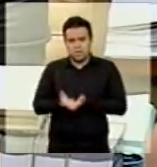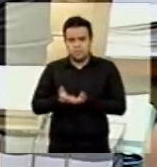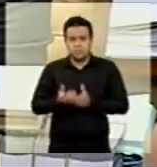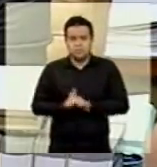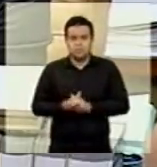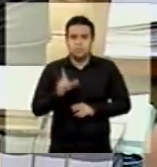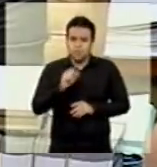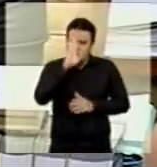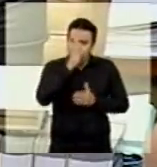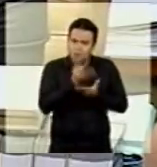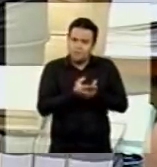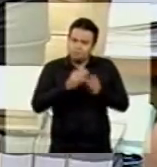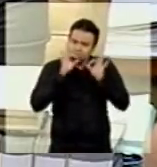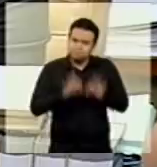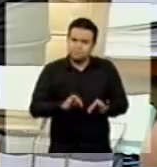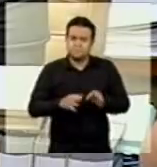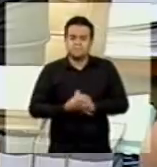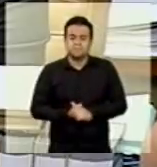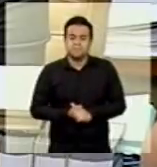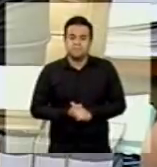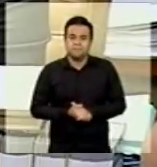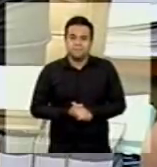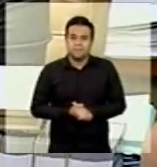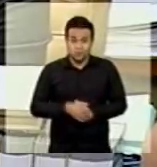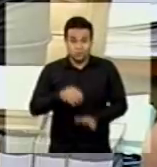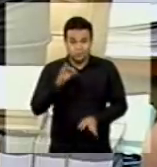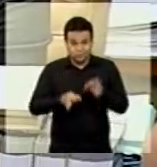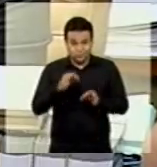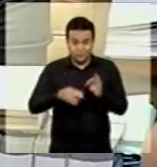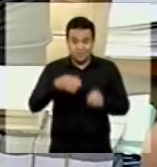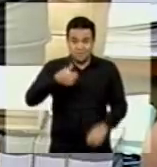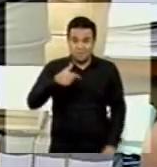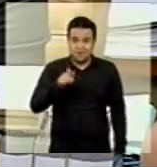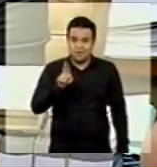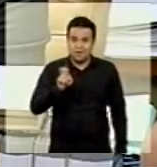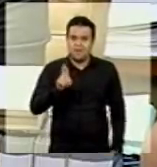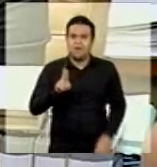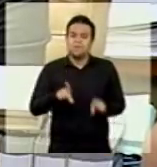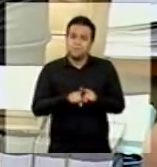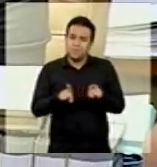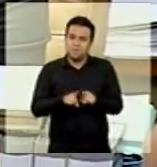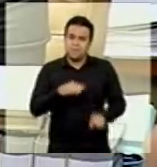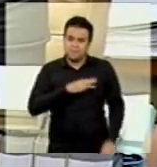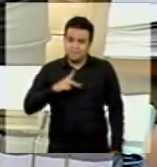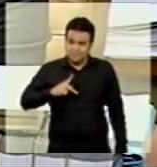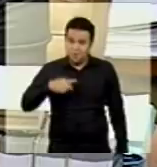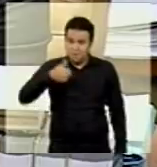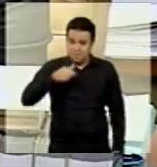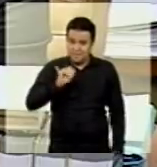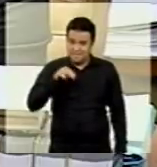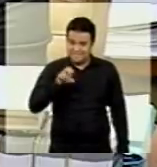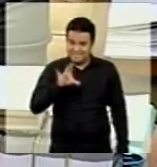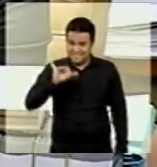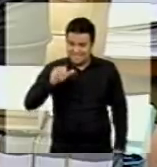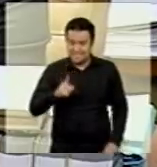Eu acredito e confio plenamente na magistratura de primeiro grau e também no Ministério Público de primeira instância. Também. Sei